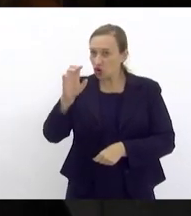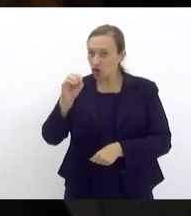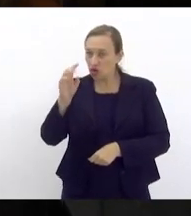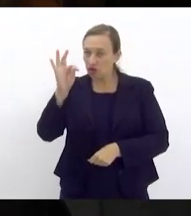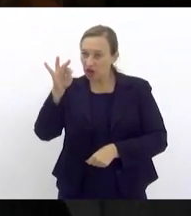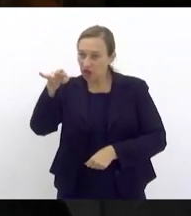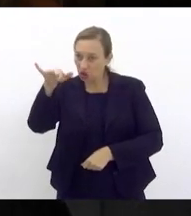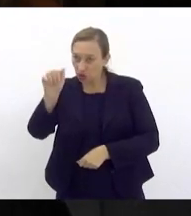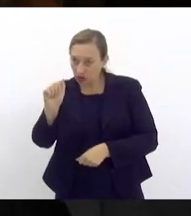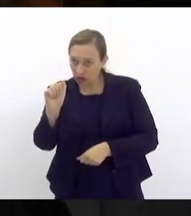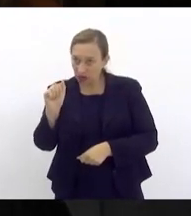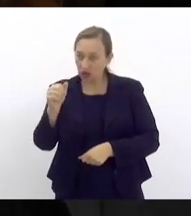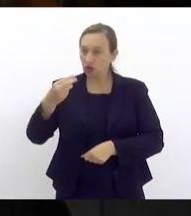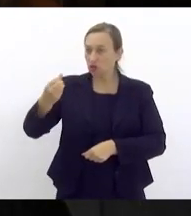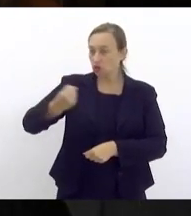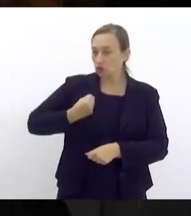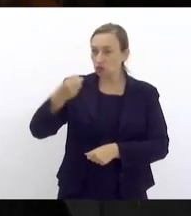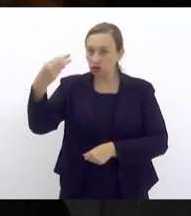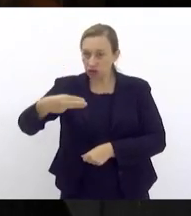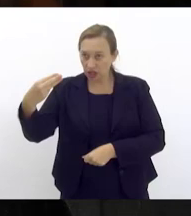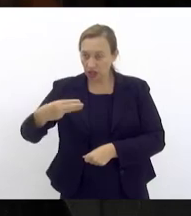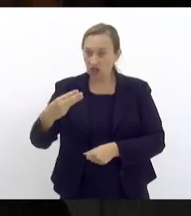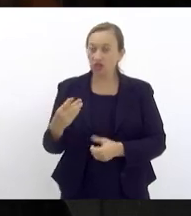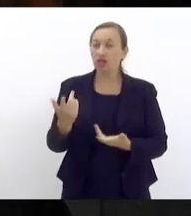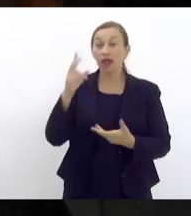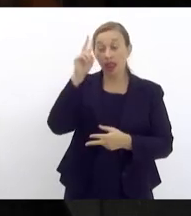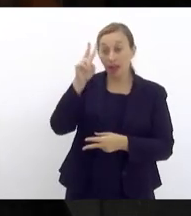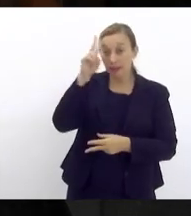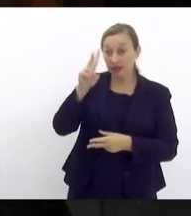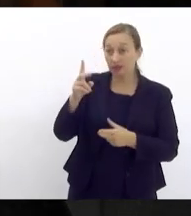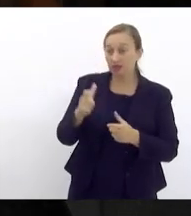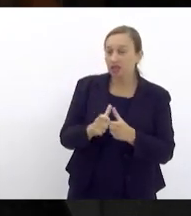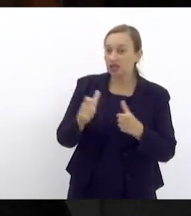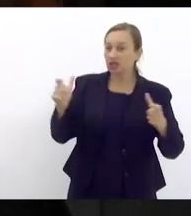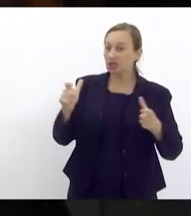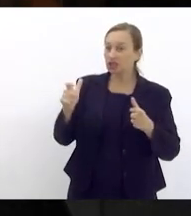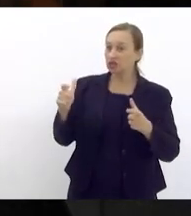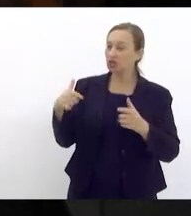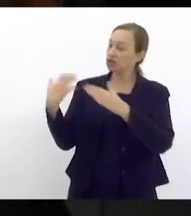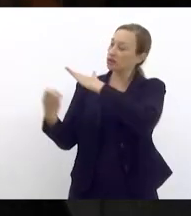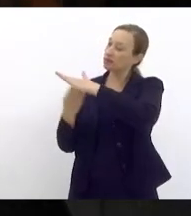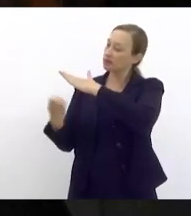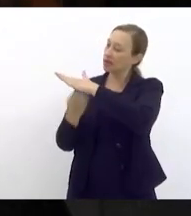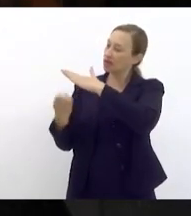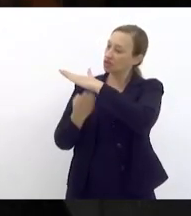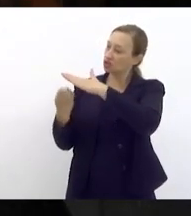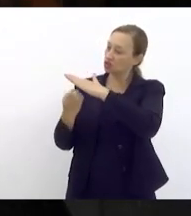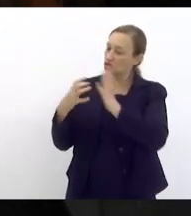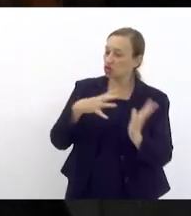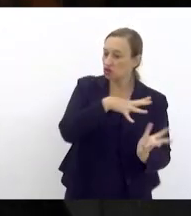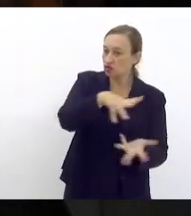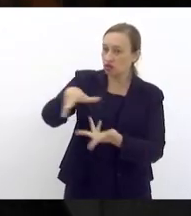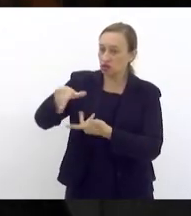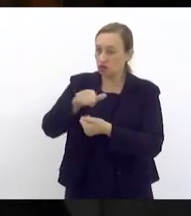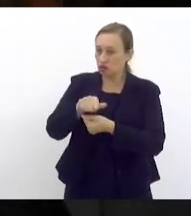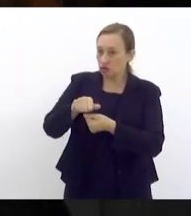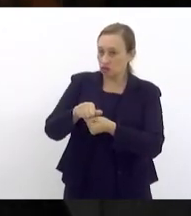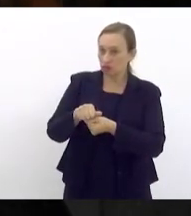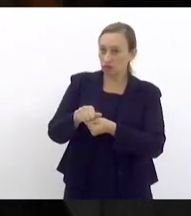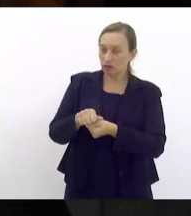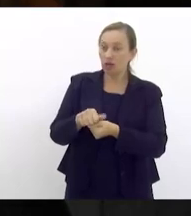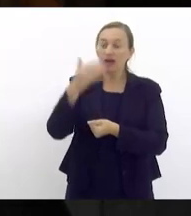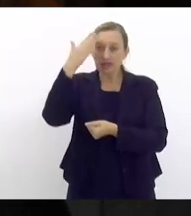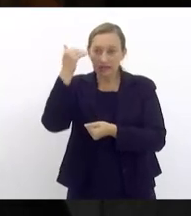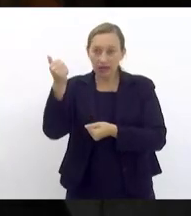Lembrando que as grandes multinacionais já sabem produzir os mesmos produtos sem